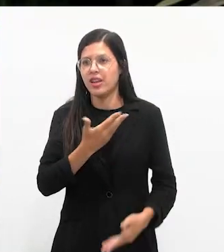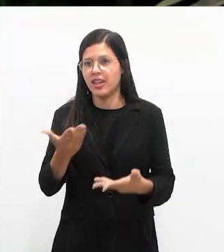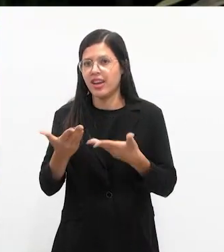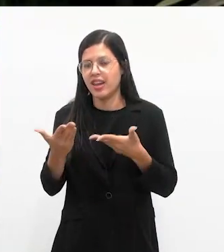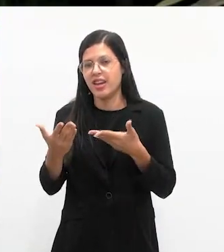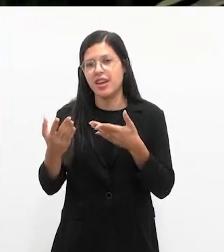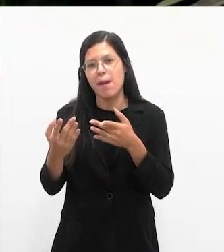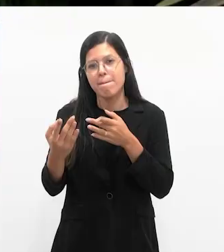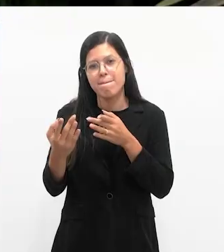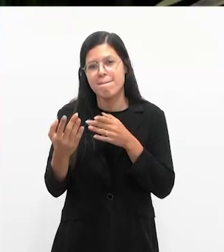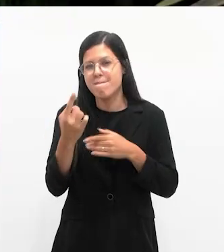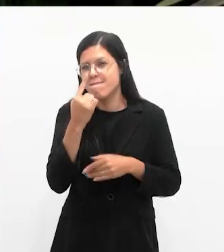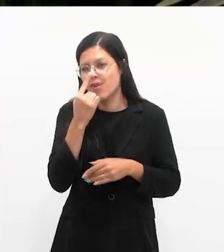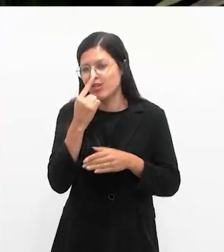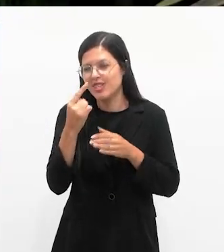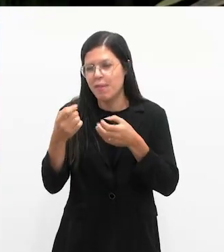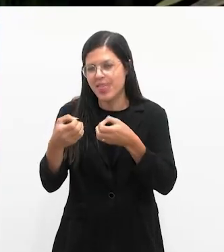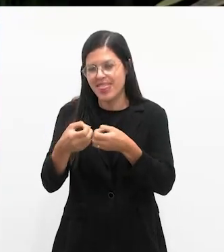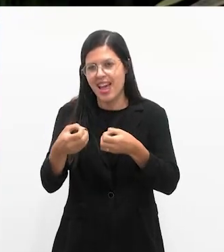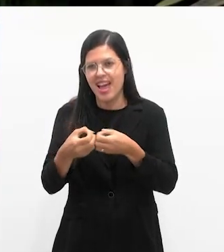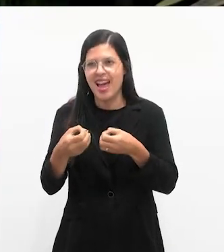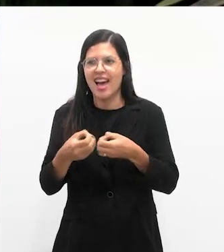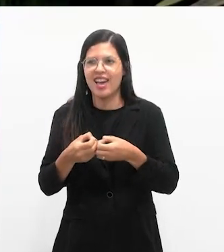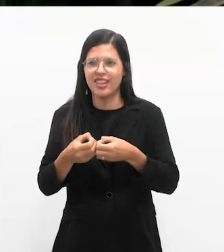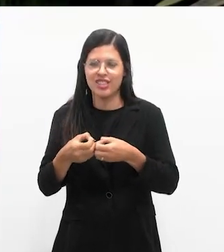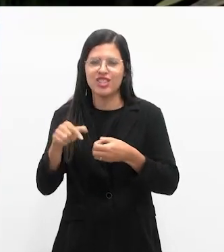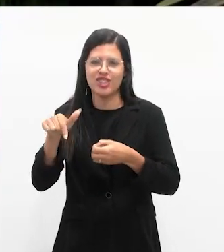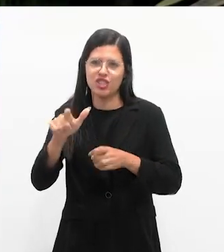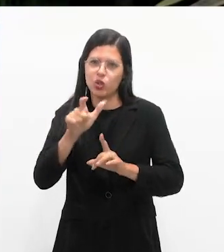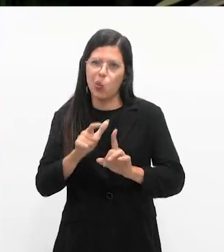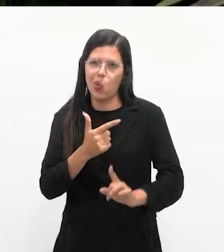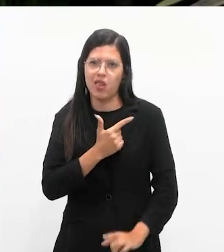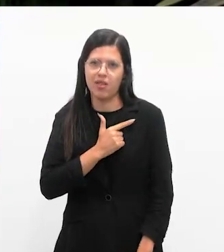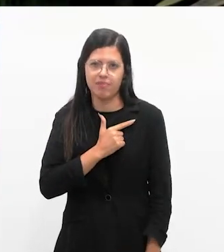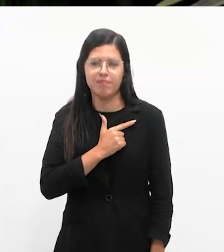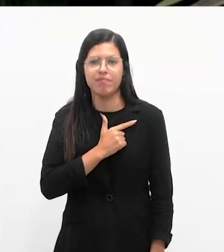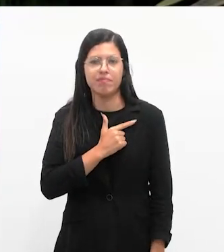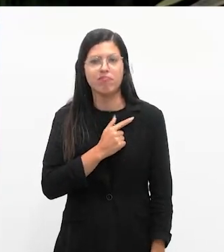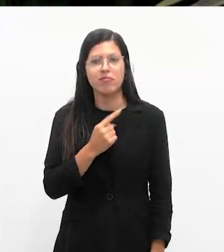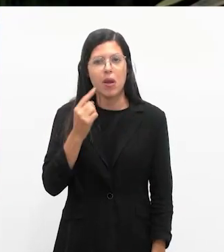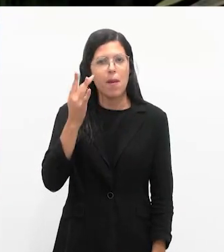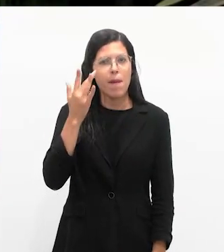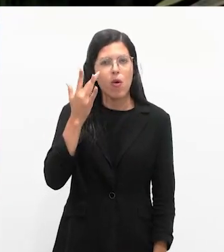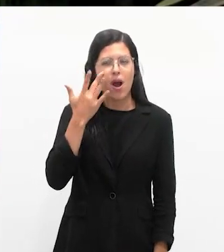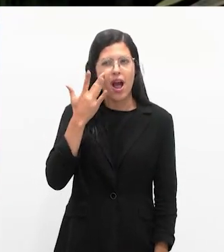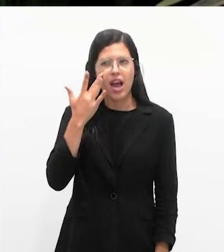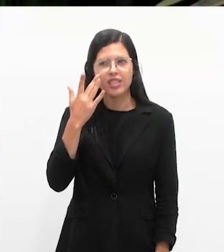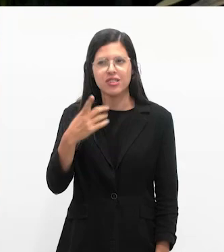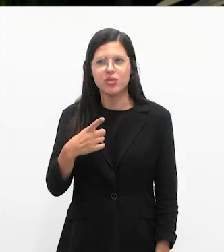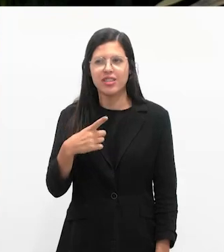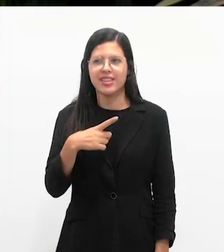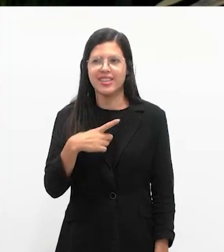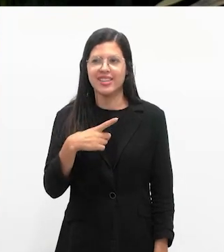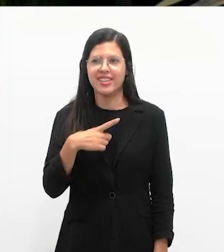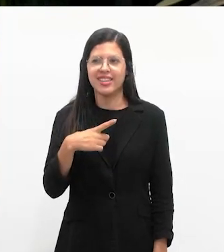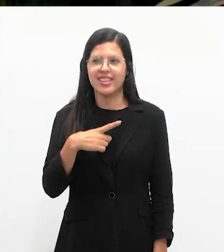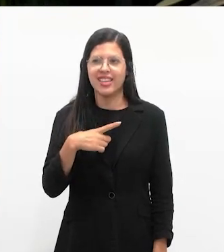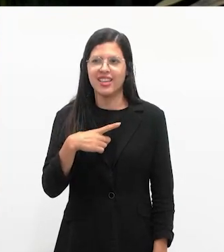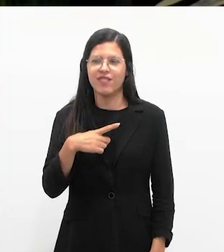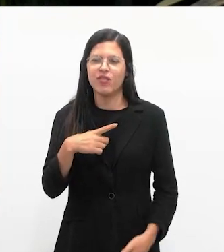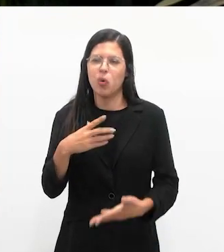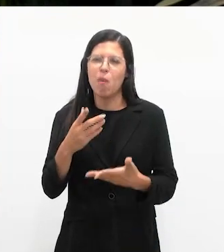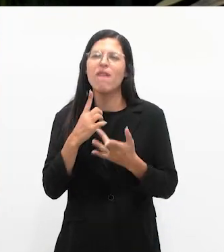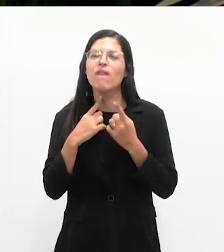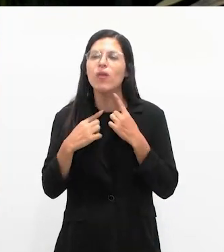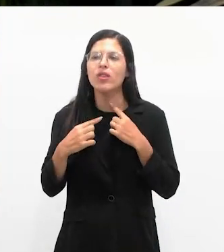próximo a ele, por, de algum modo, compartilhar da mesma linha, né? Então, penso que houve um